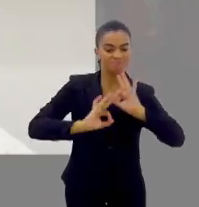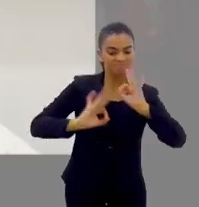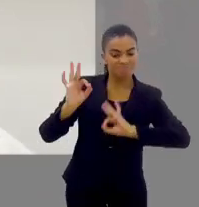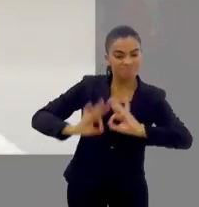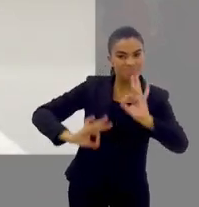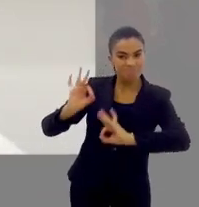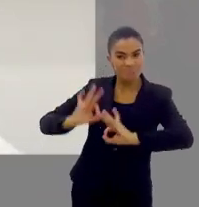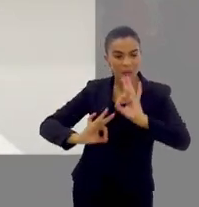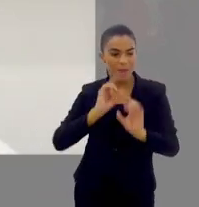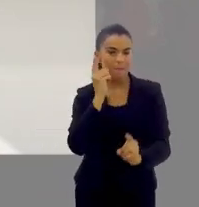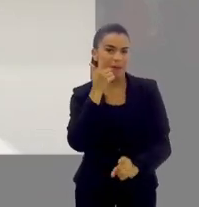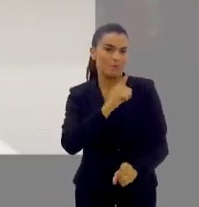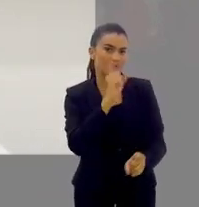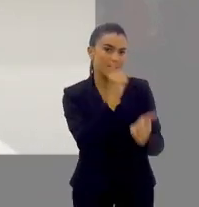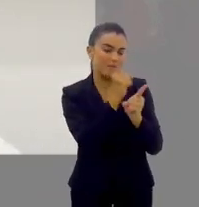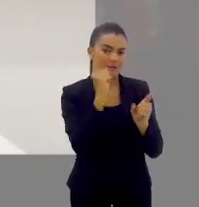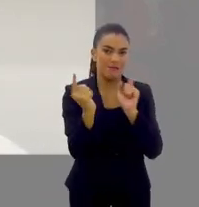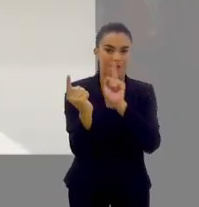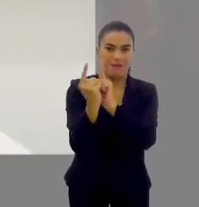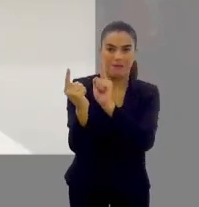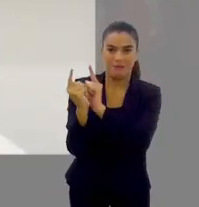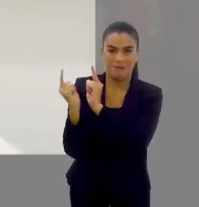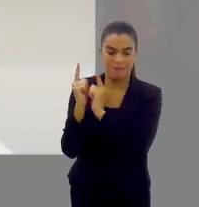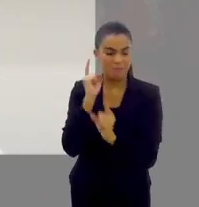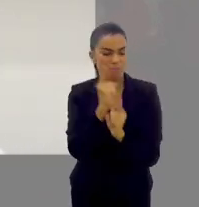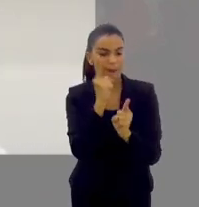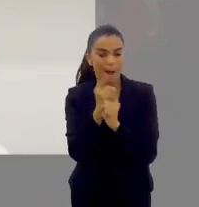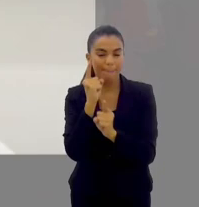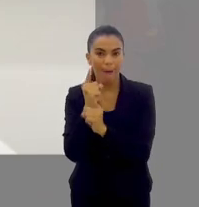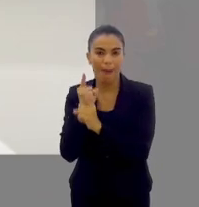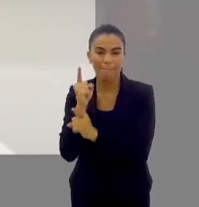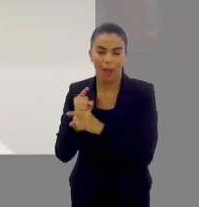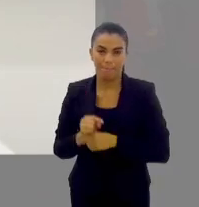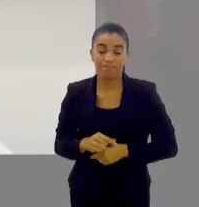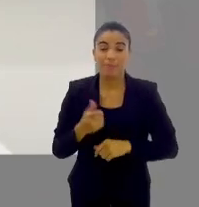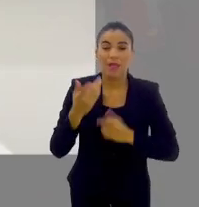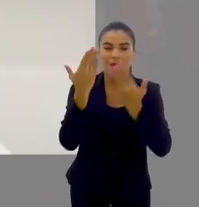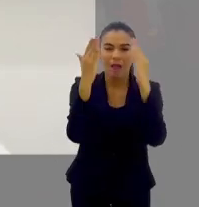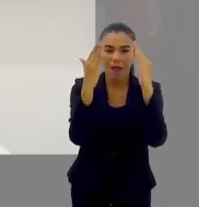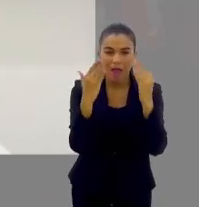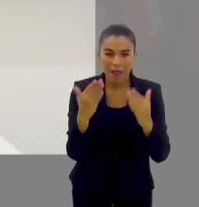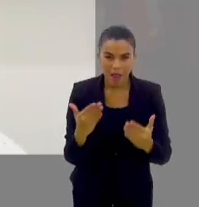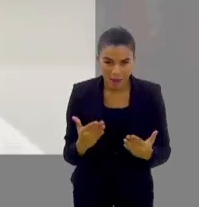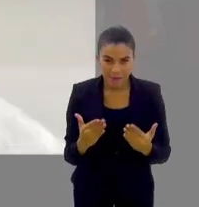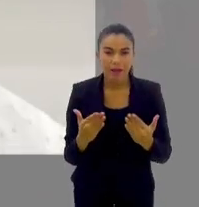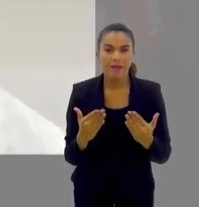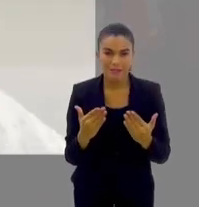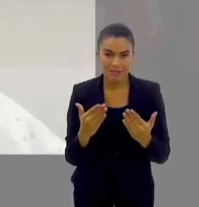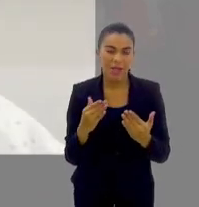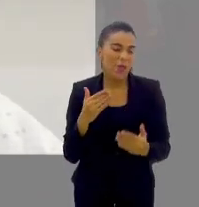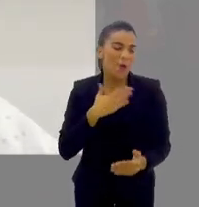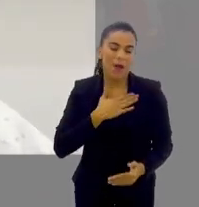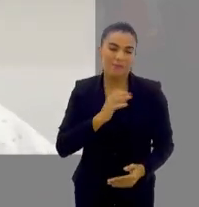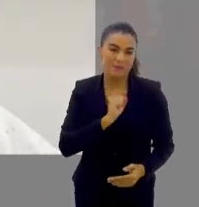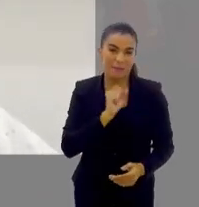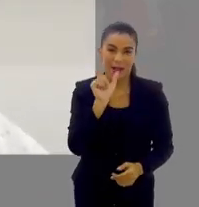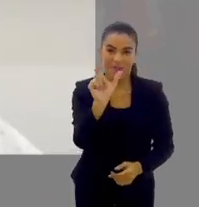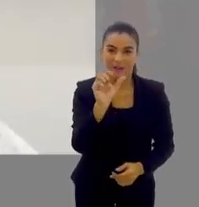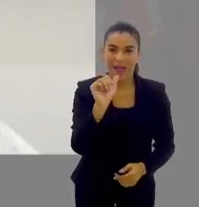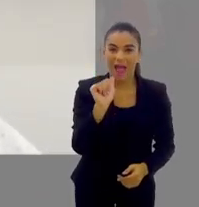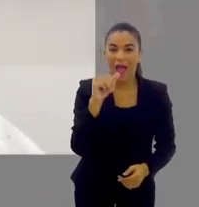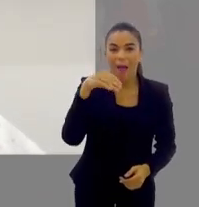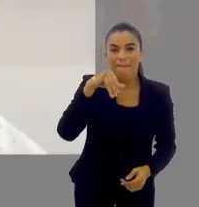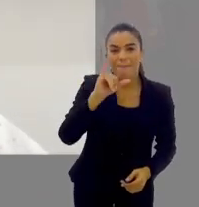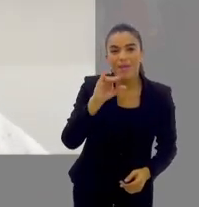bem preparado para esse atendimento. Porém, quando a gente avalia de forma mais amiúde, eu adoro essa palavra,